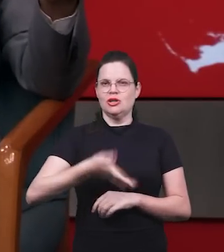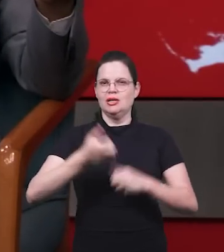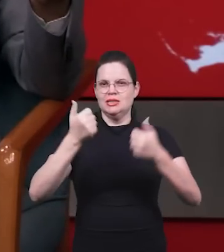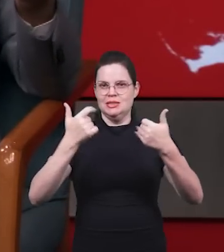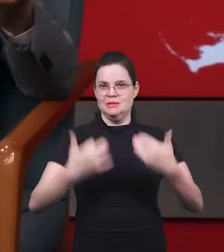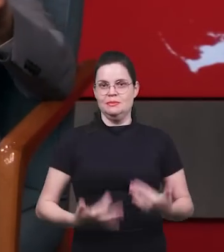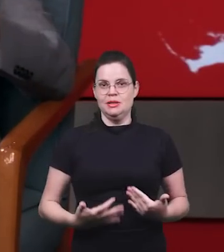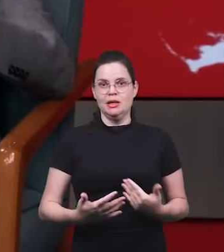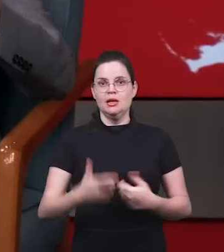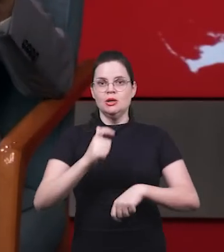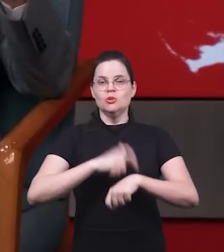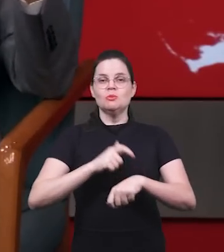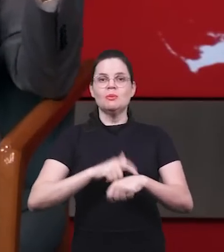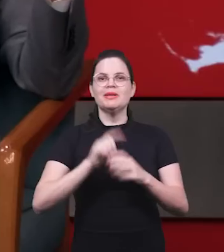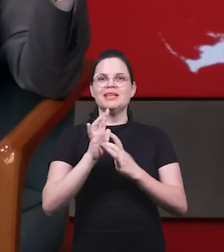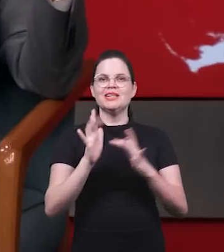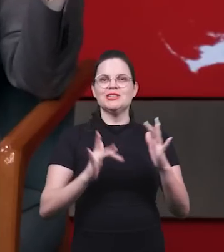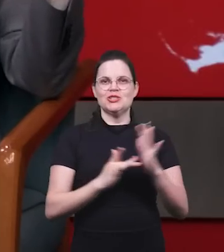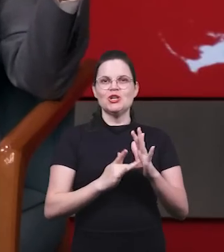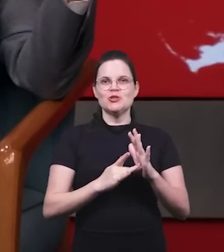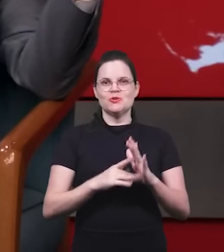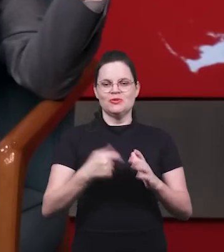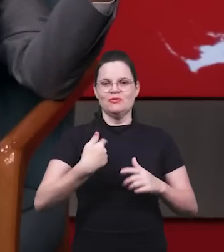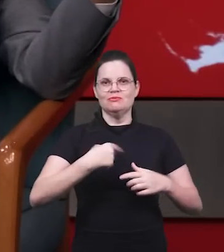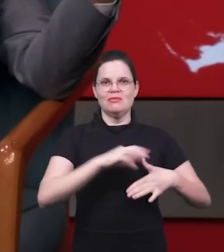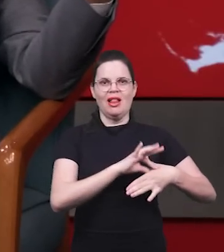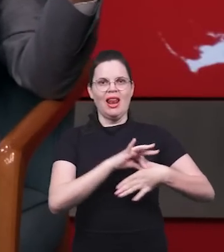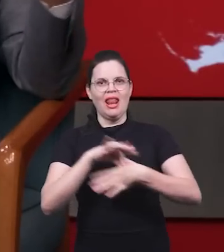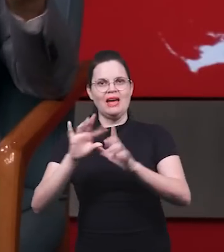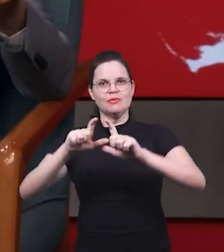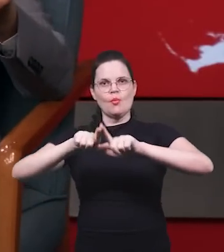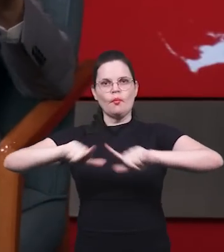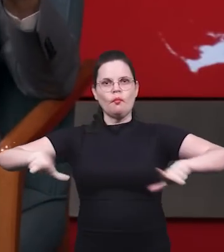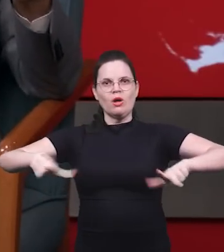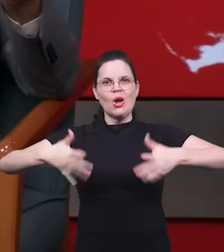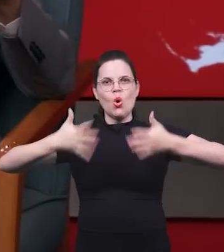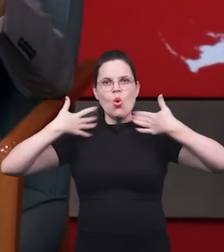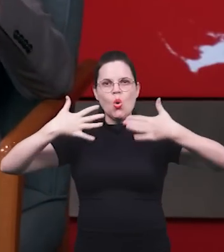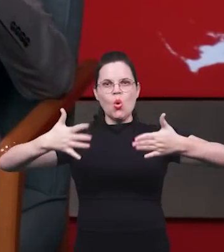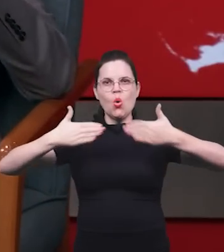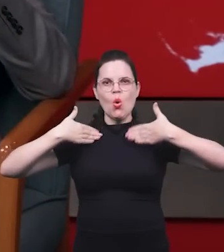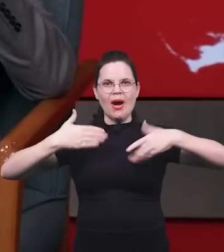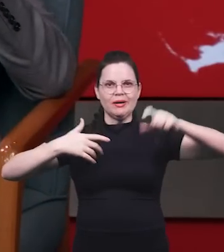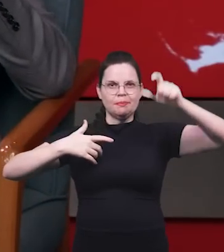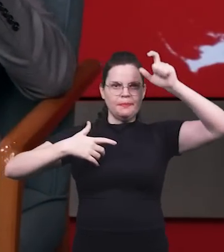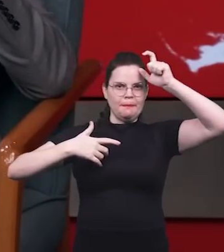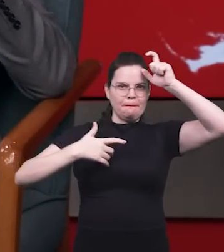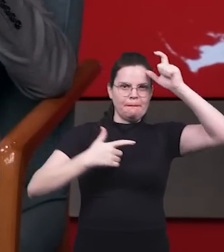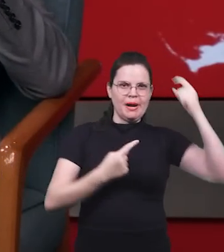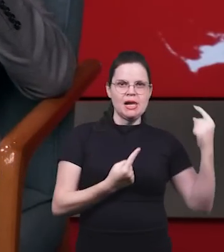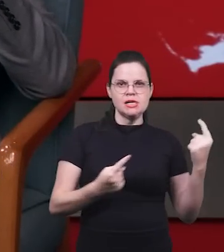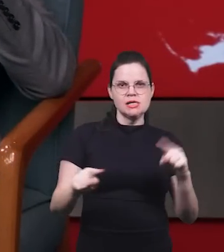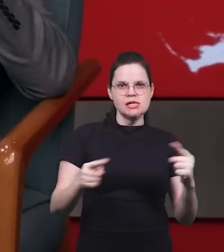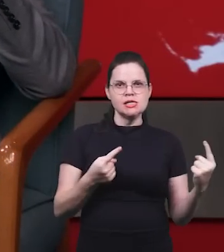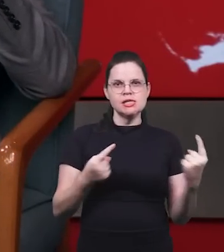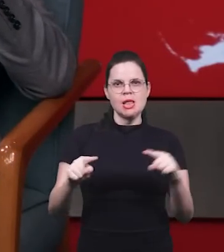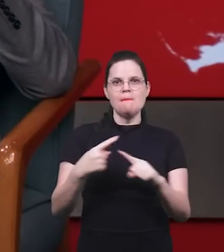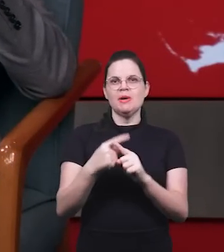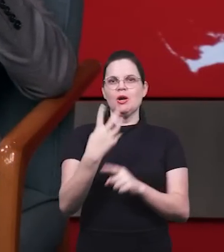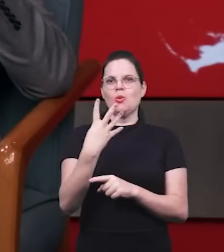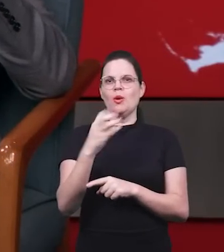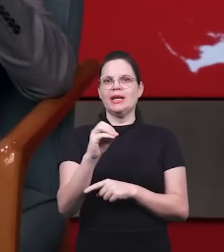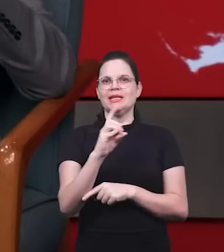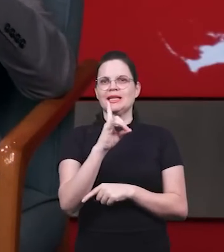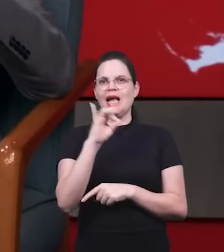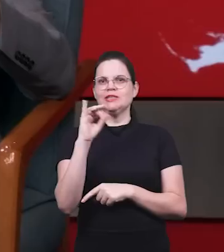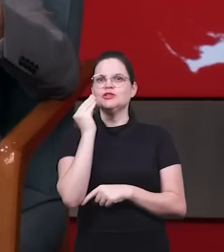isso outras vezes, quando Jesus é tentado pelo adversário, quando sai daquele período dos